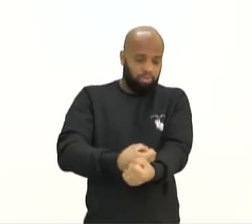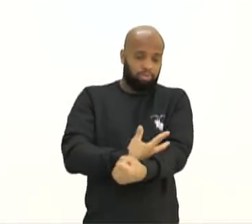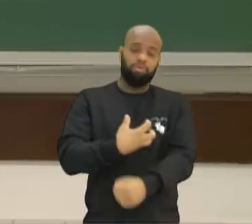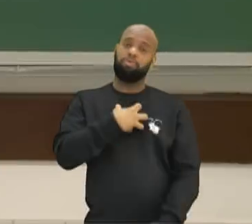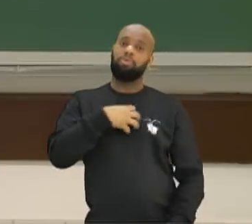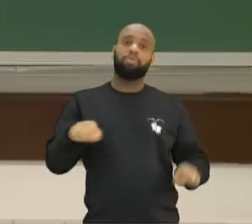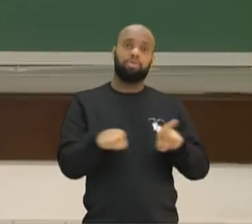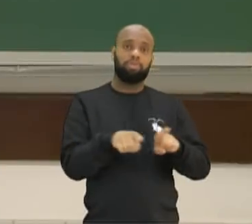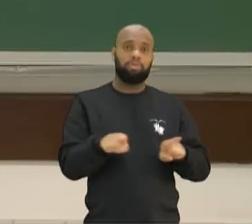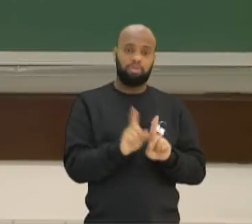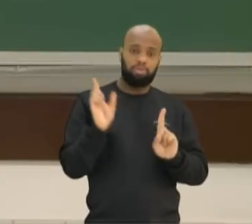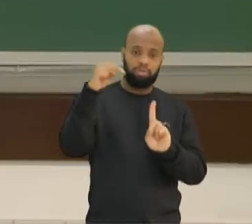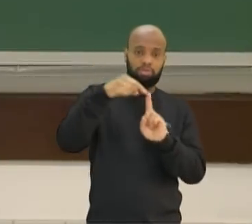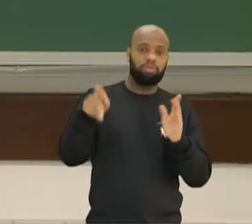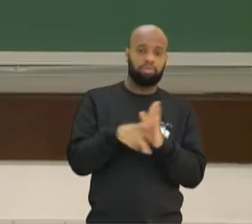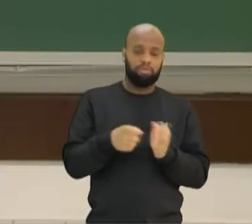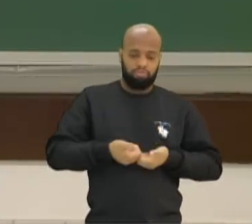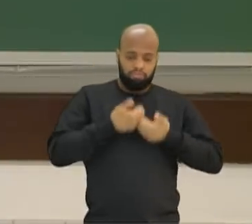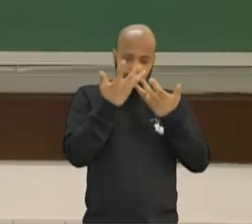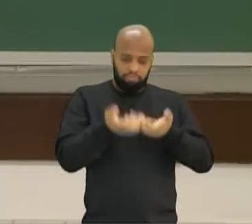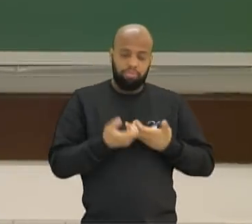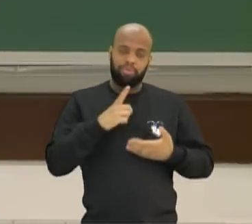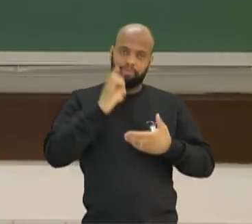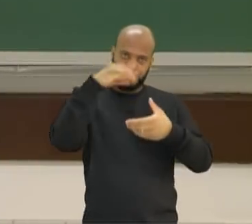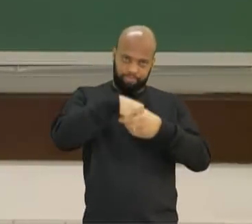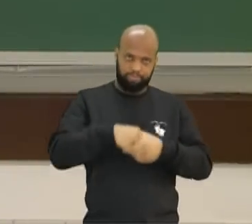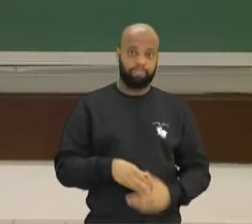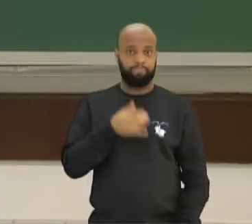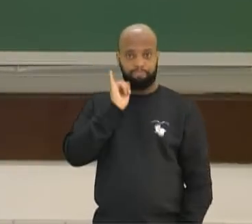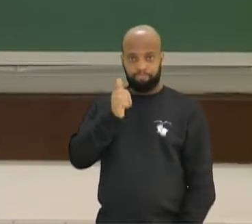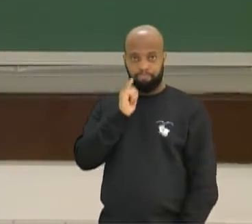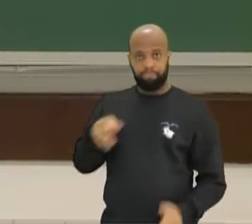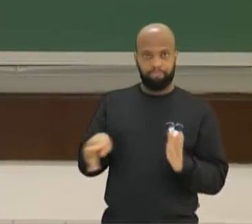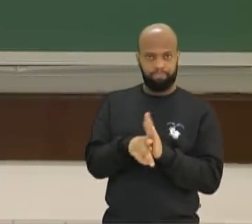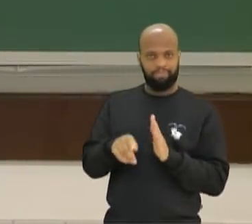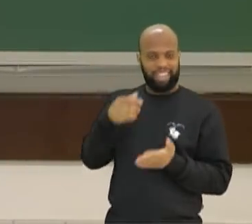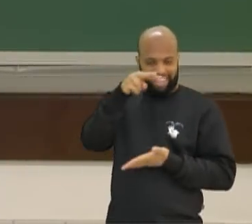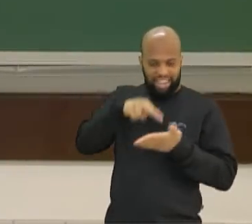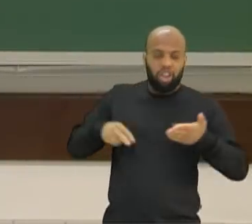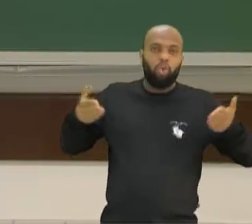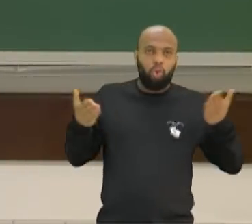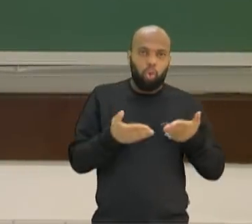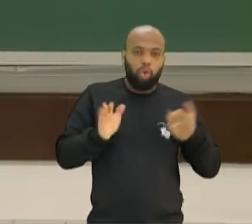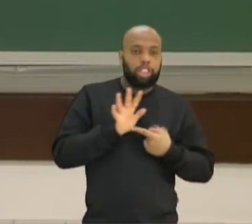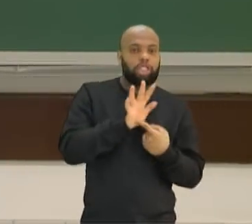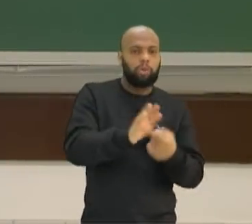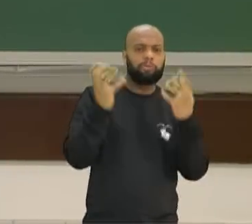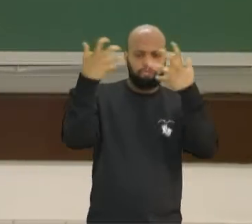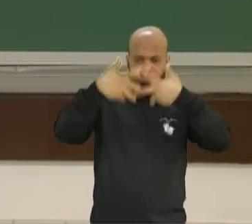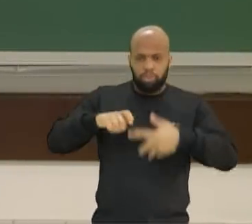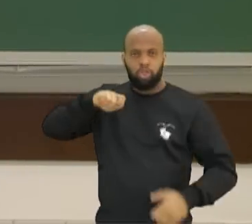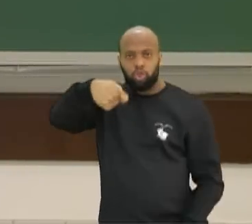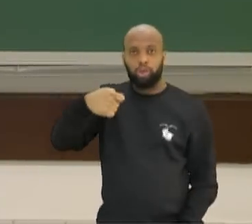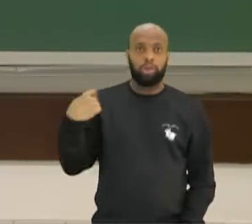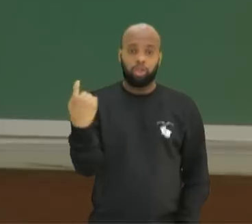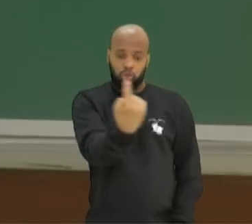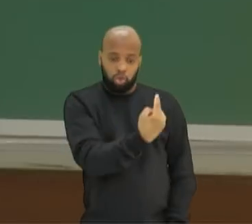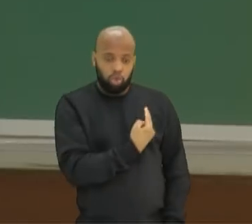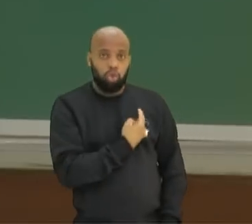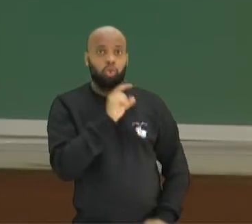também uma função poética. O conto de Marina Colasanti apresenta uma reflexão sobre